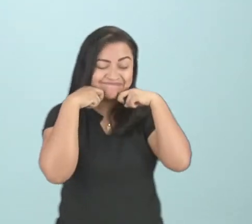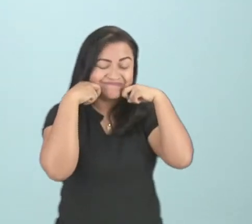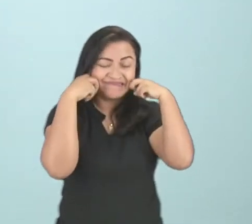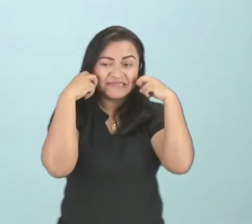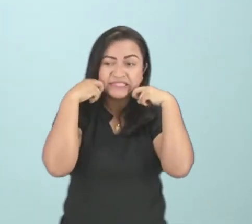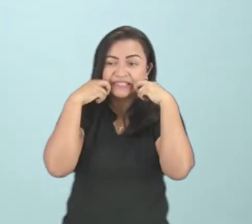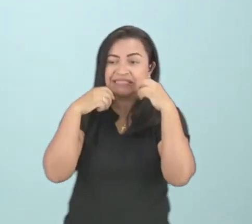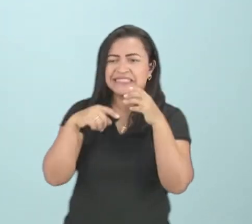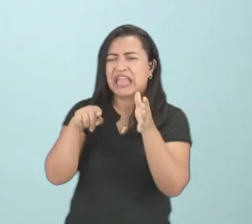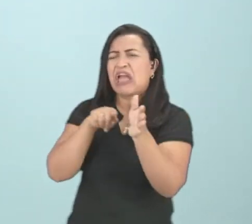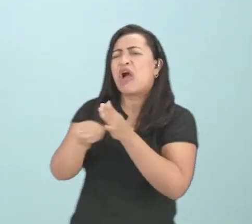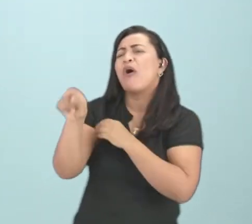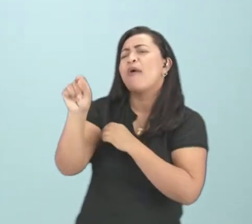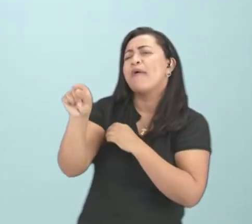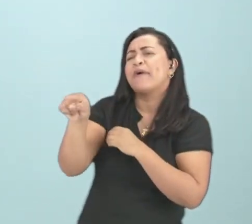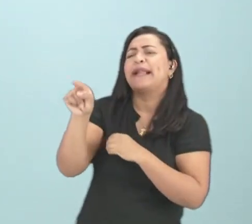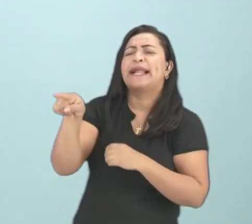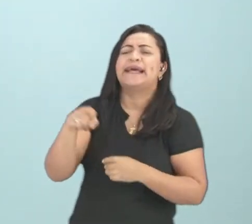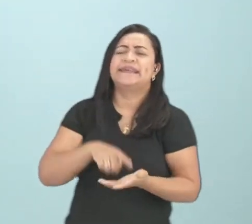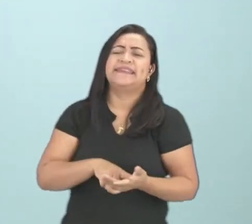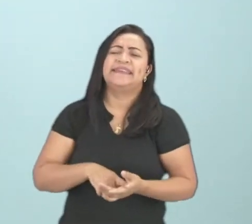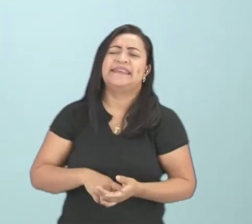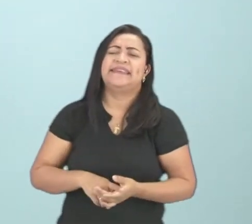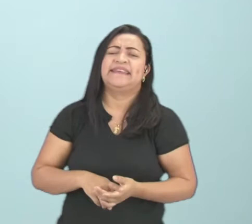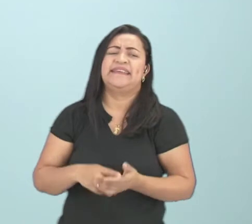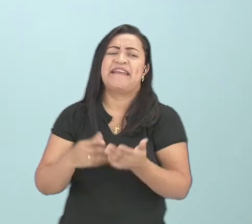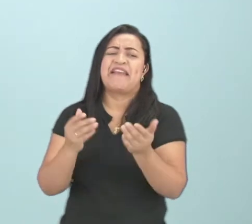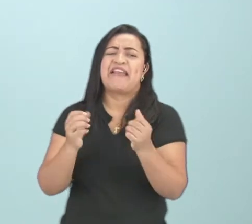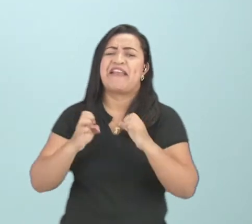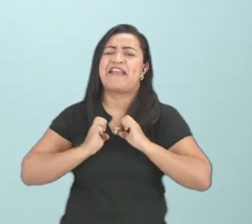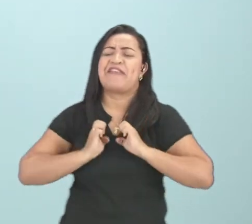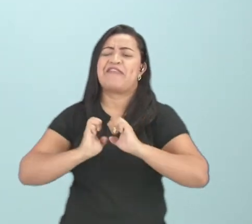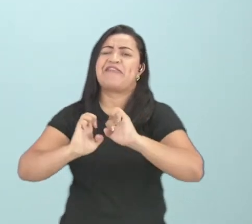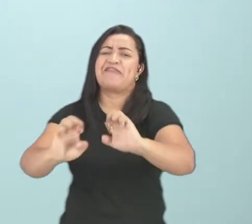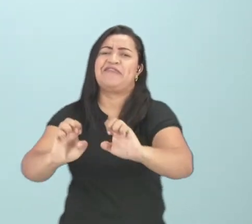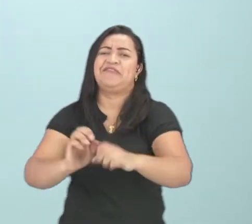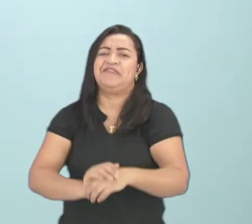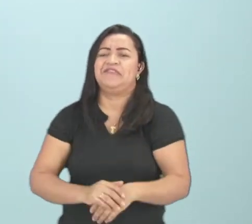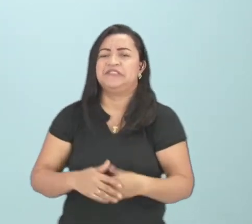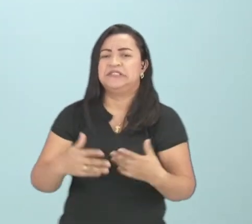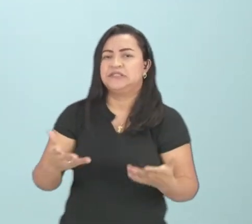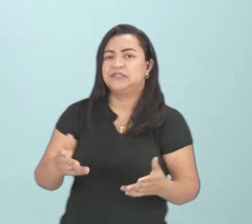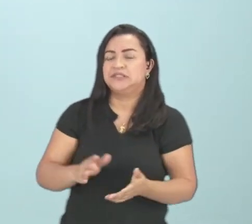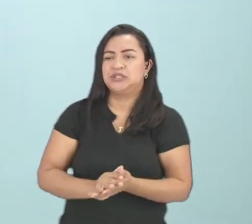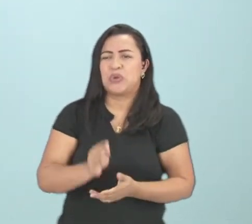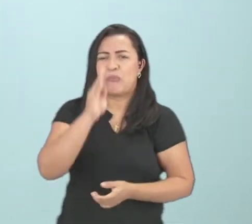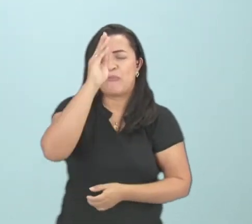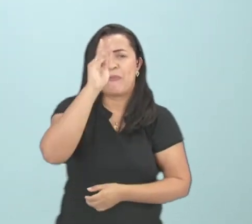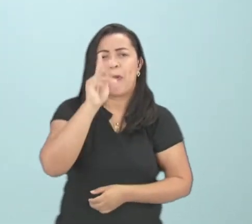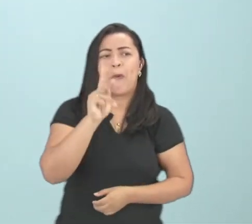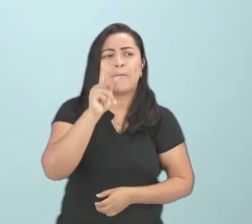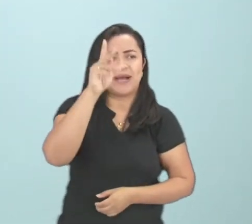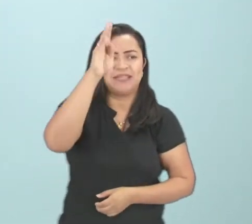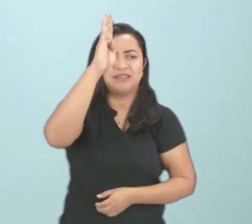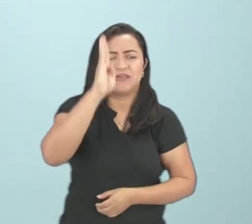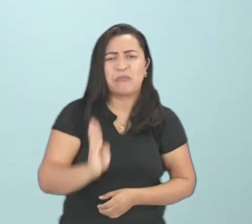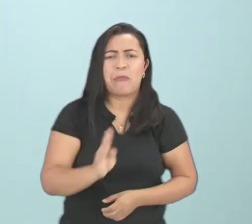aí, é evangélico, o outro diz, o outro é espírita. É um padre que se envolveu em uma situação aí constrangedora